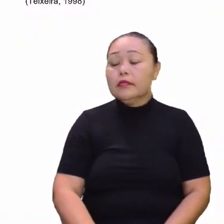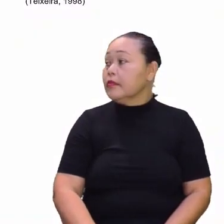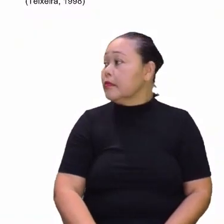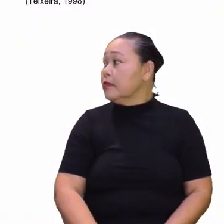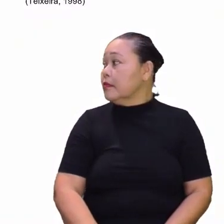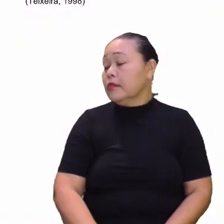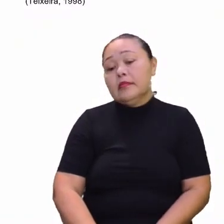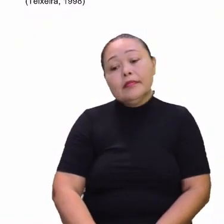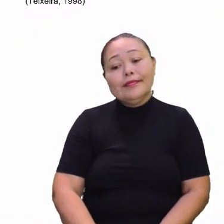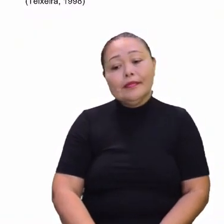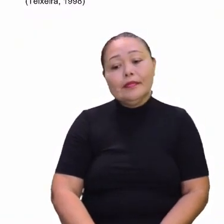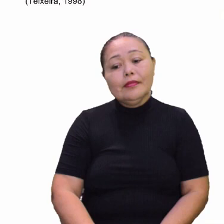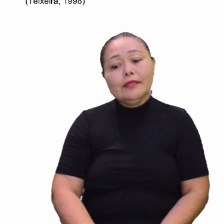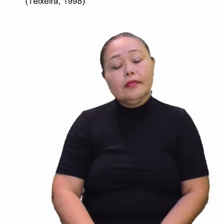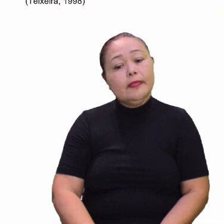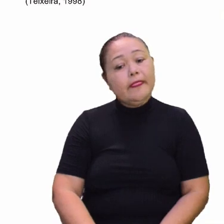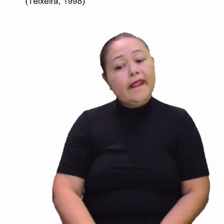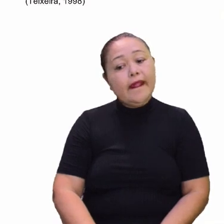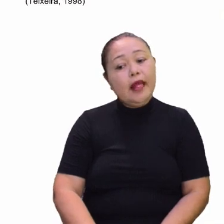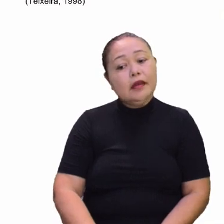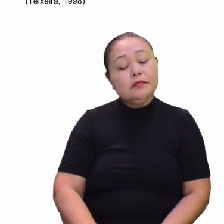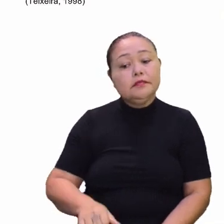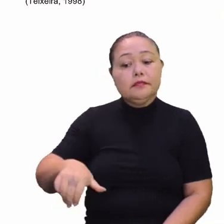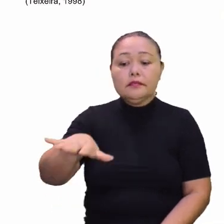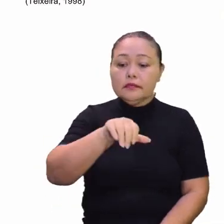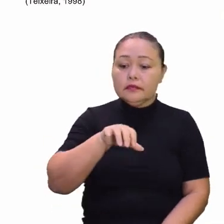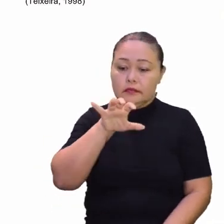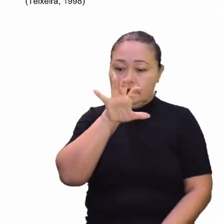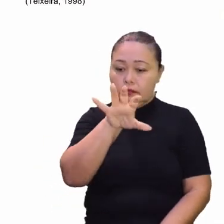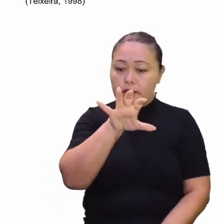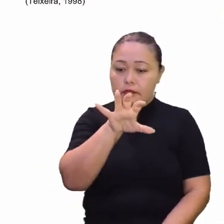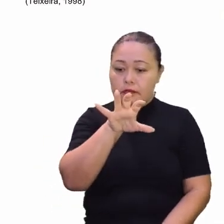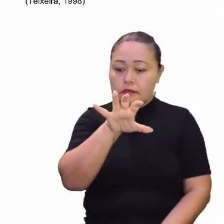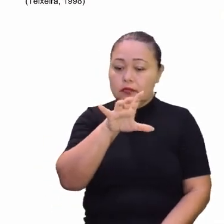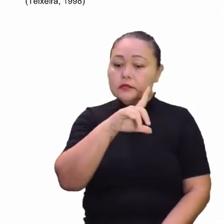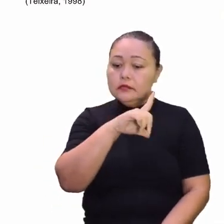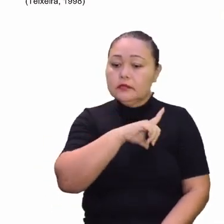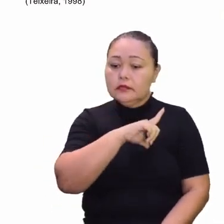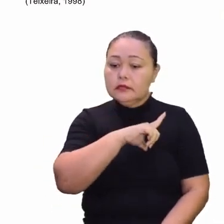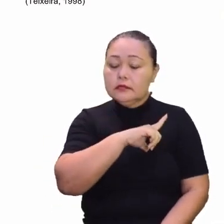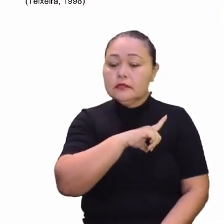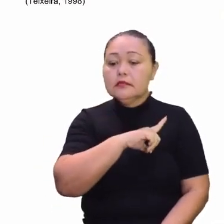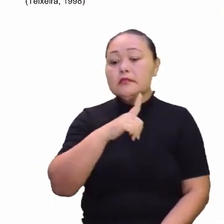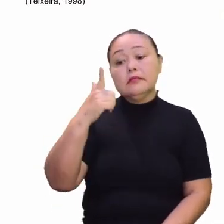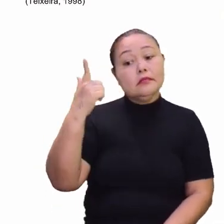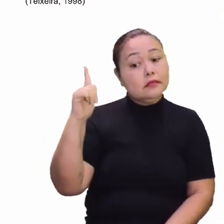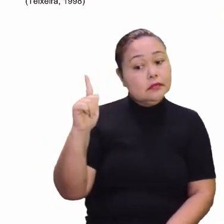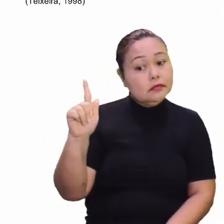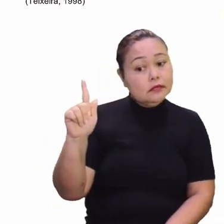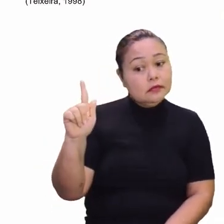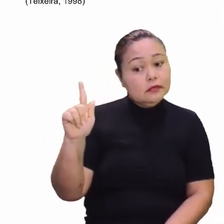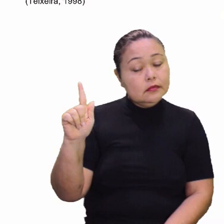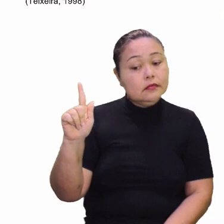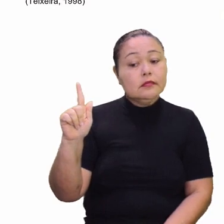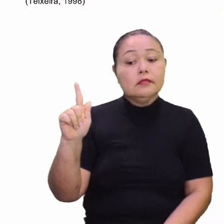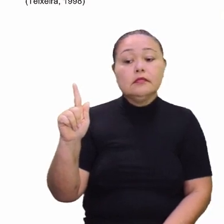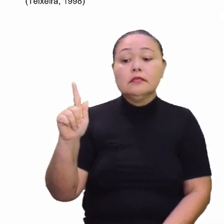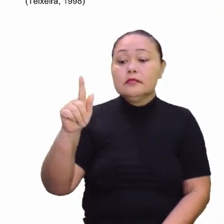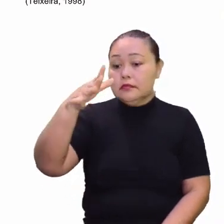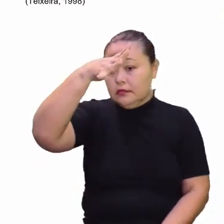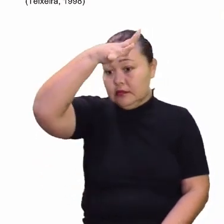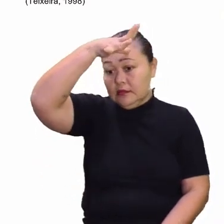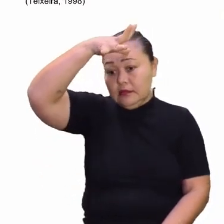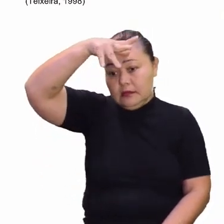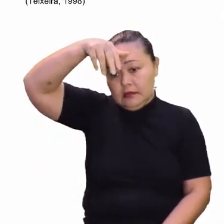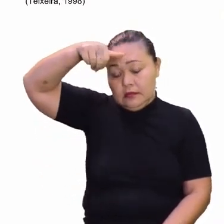Quer complementar alguma coisa, professor? Ali na região central, onde está ali Goiás, Mato Grosso, por